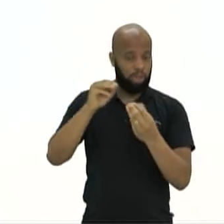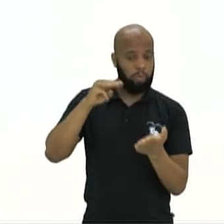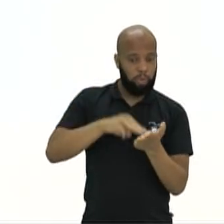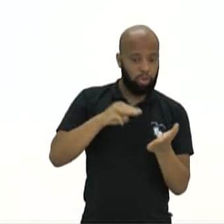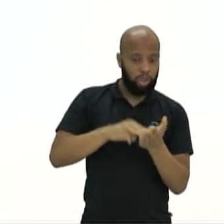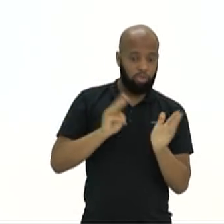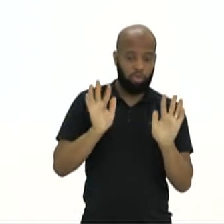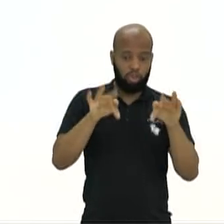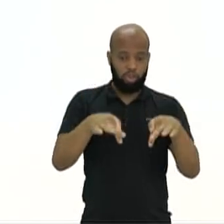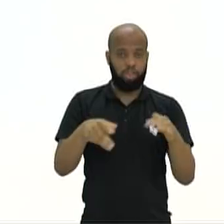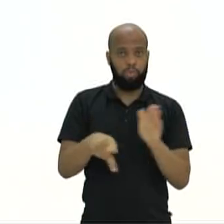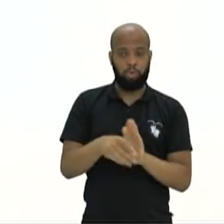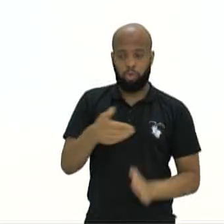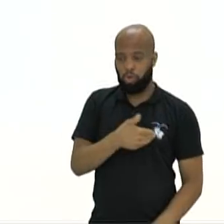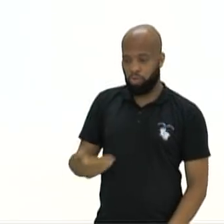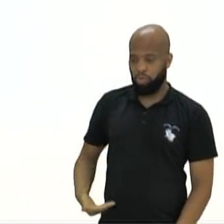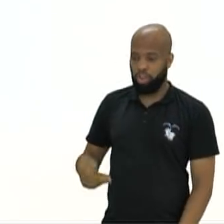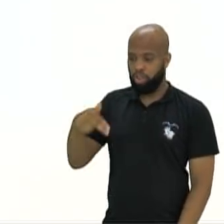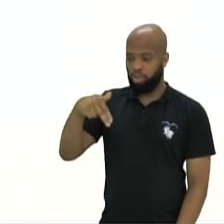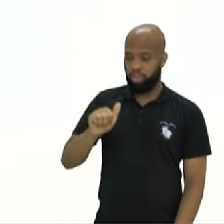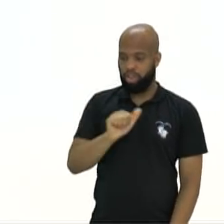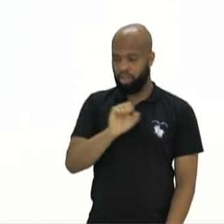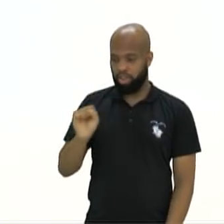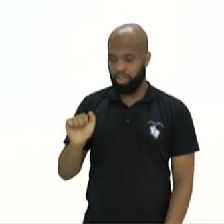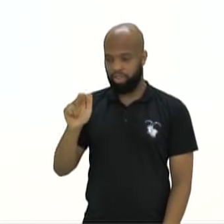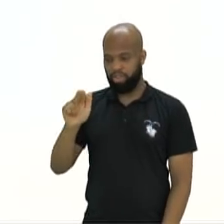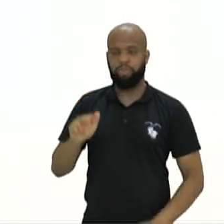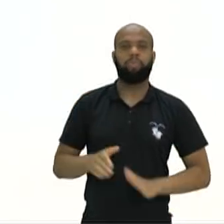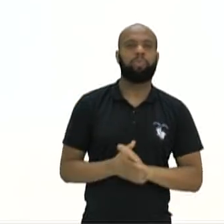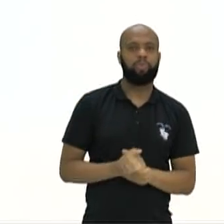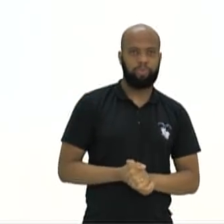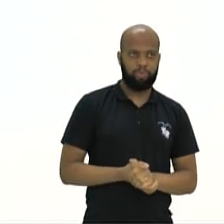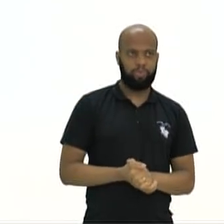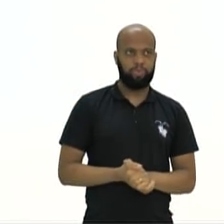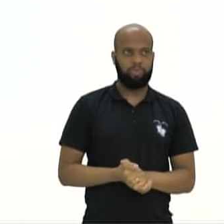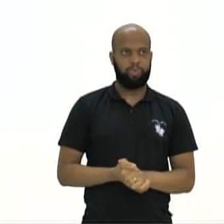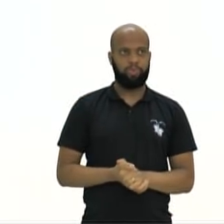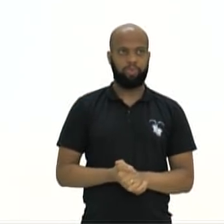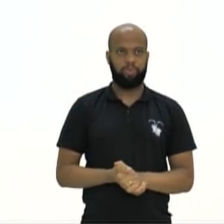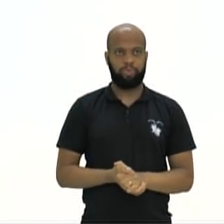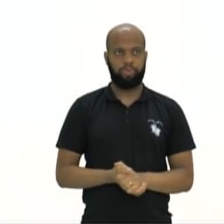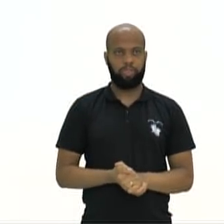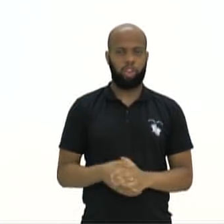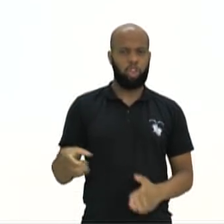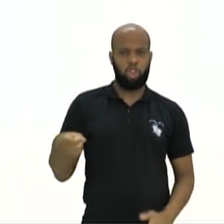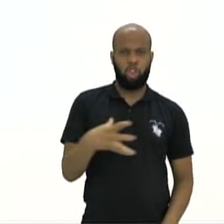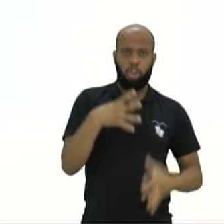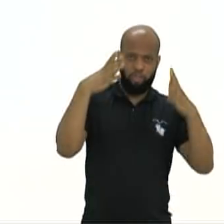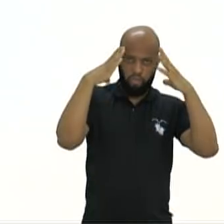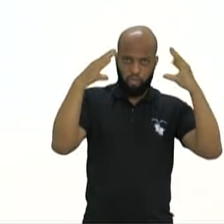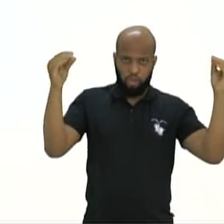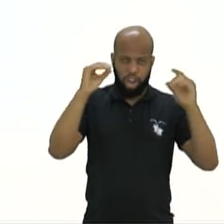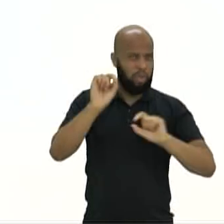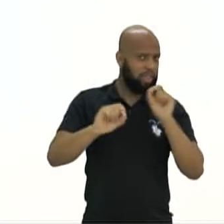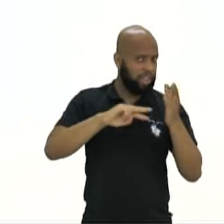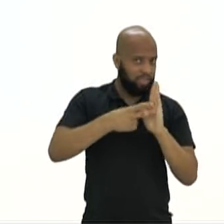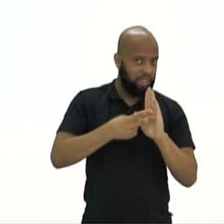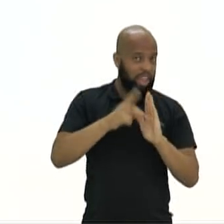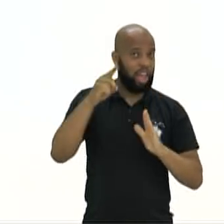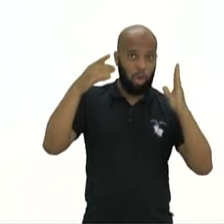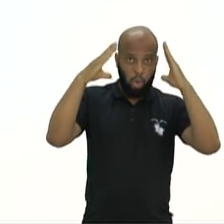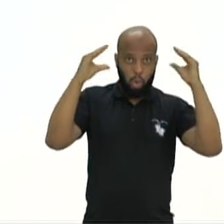do fim do governo de Nassau. Gostei. Aqui eu fui bem direto, né? Na Nova Holanda. Lembra o que é Nova Holanda? Presença holandesa em Pernambuco,